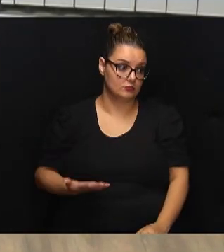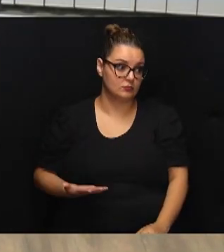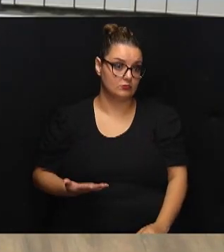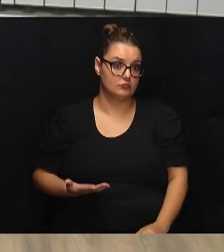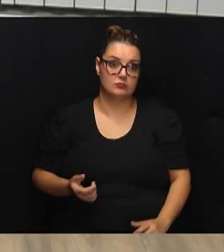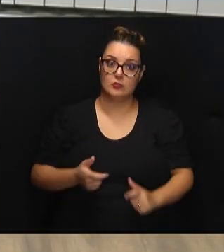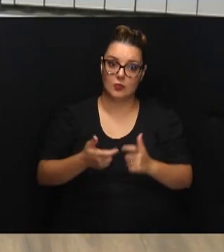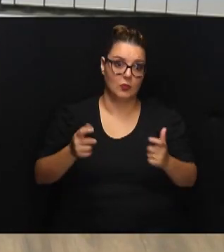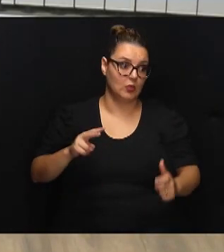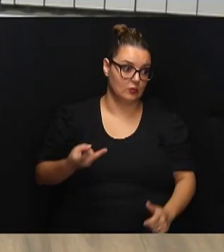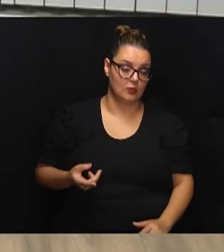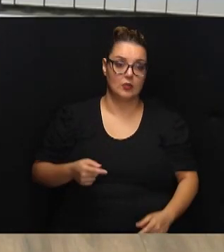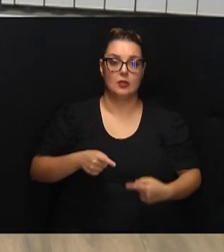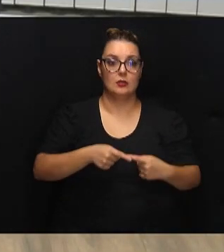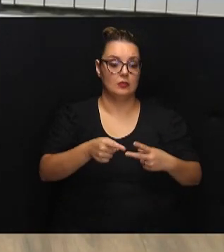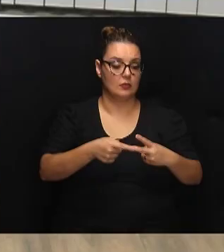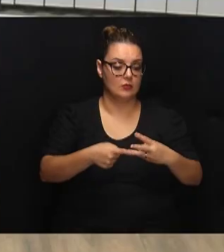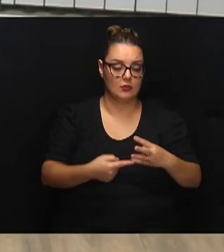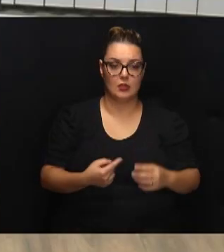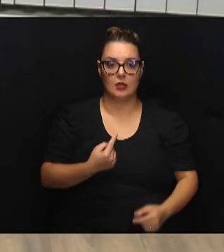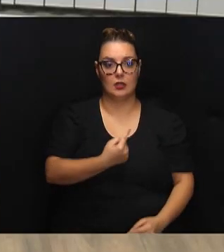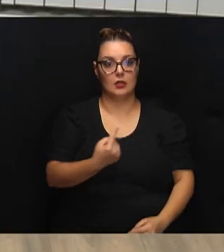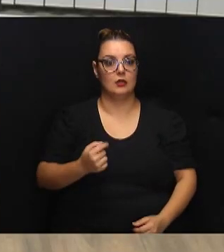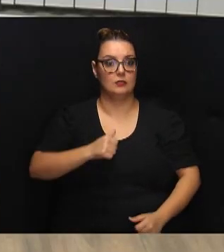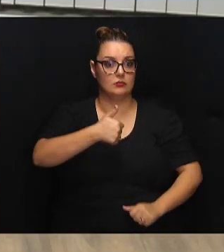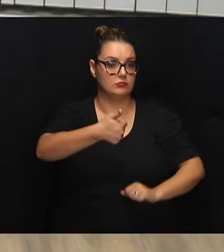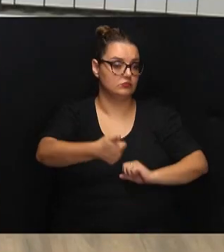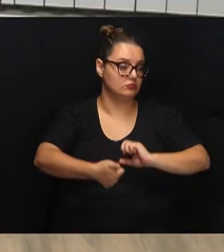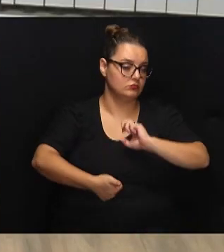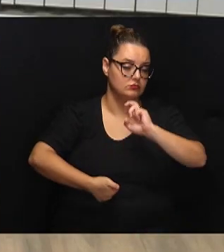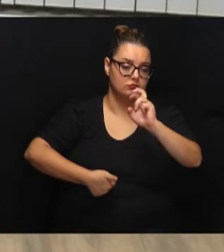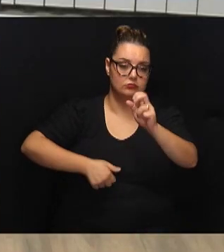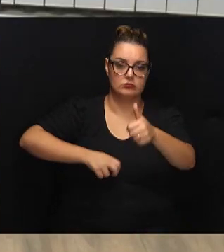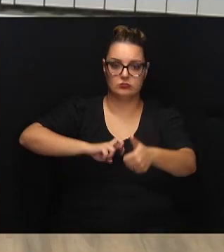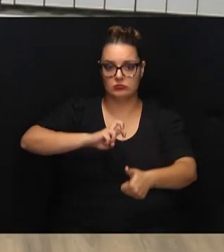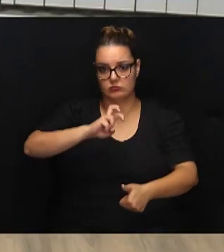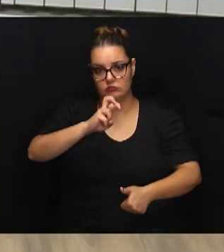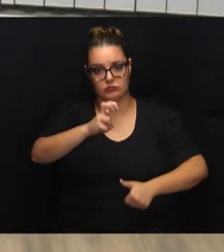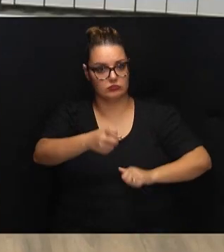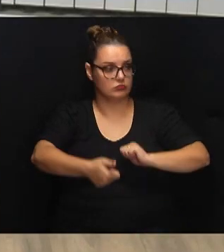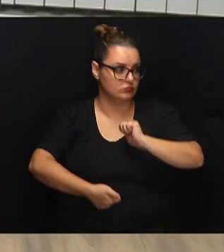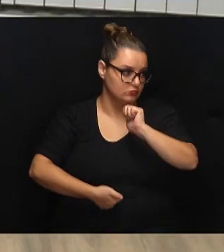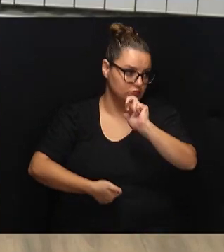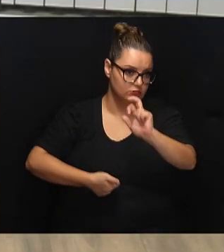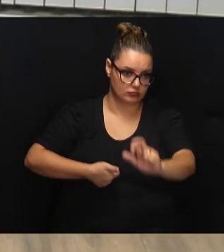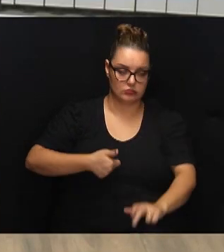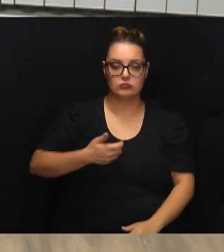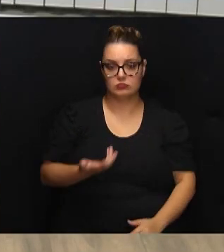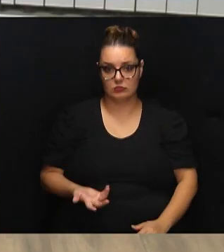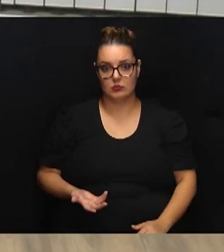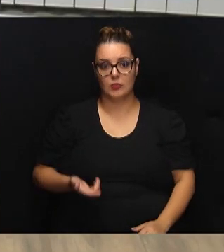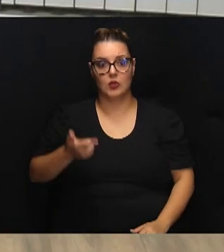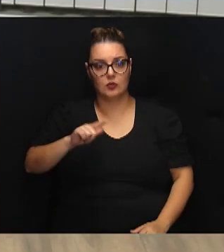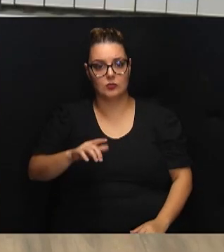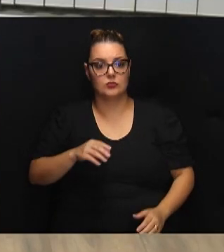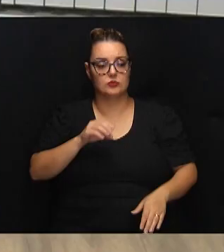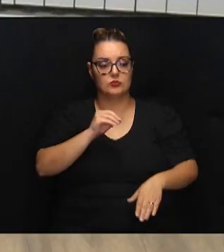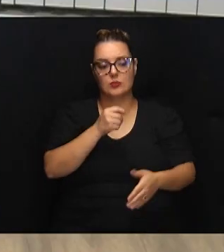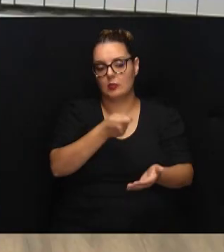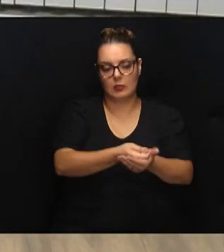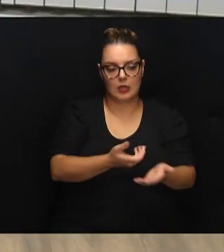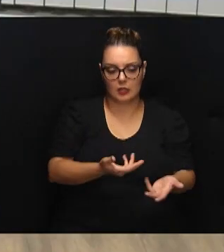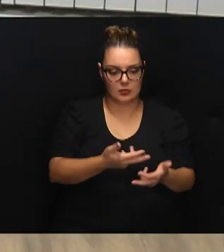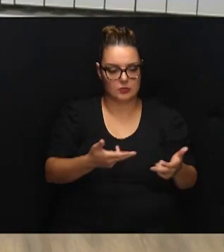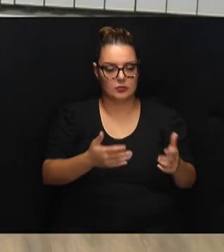maioria das vezes é semanal, quinzenal ou até diária, né? Para poder manter aí a sua casa e a sua família. Qual que é o impacto na